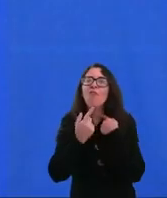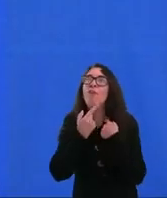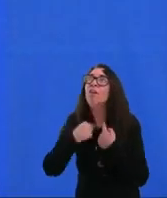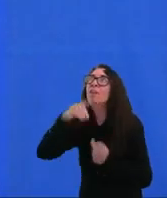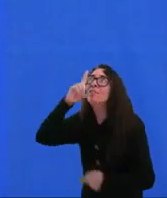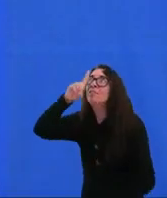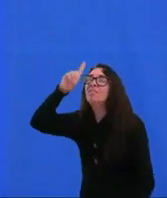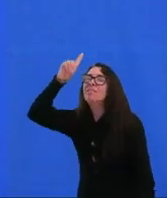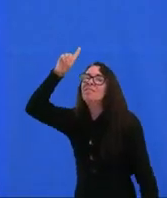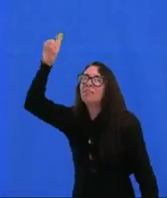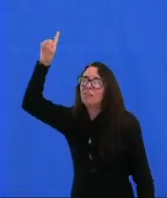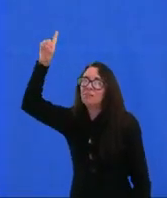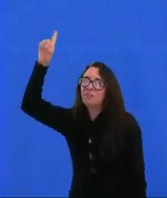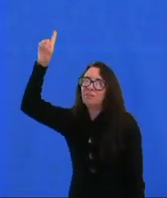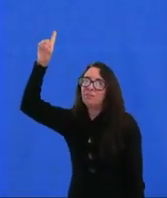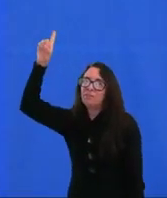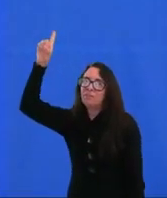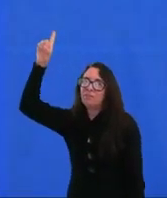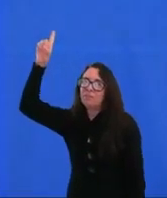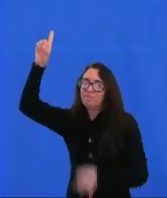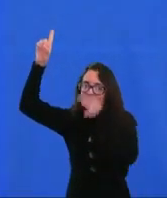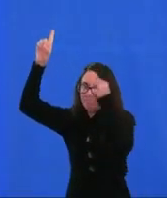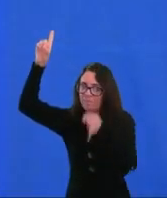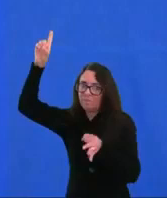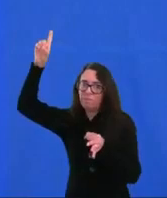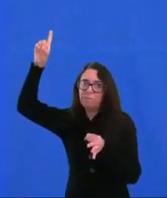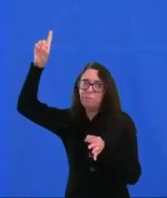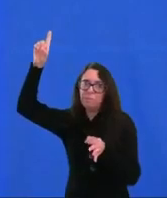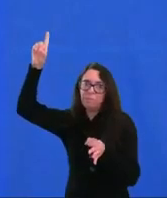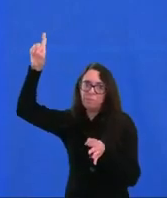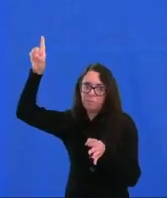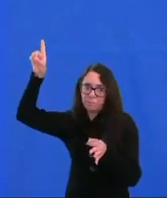verso 25 e 26.